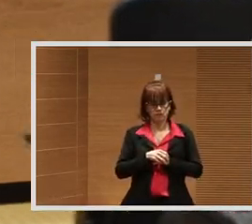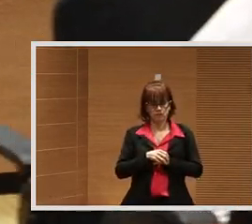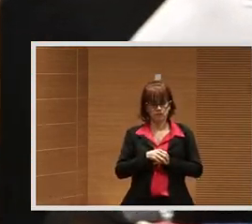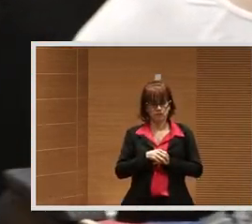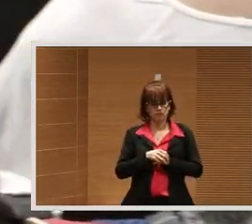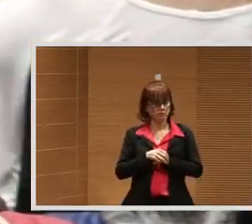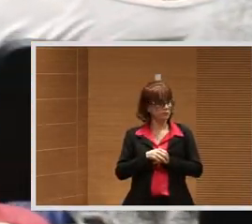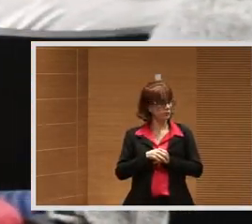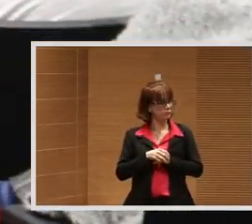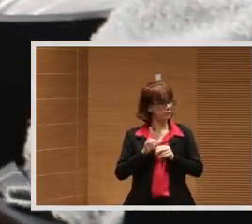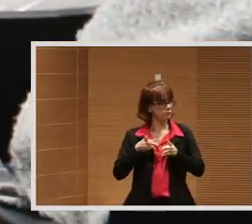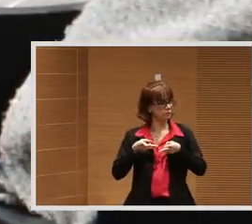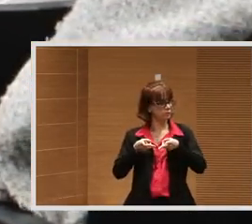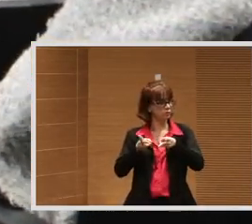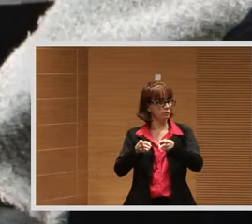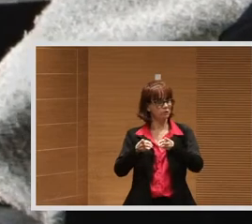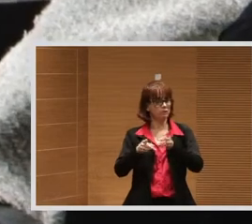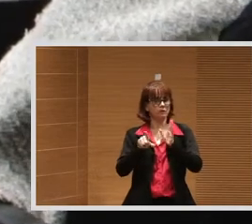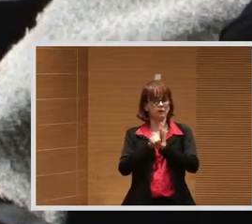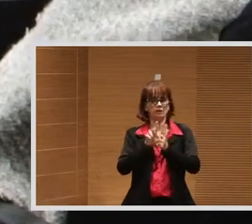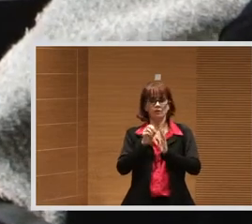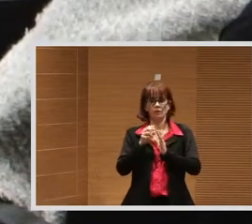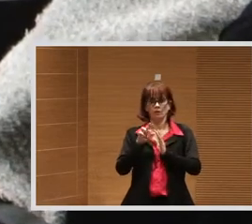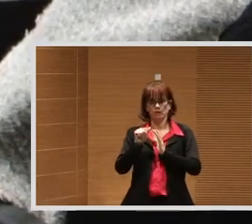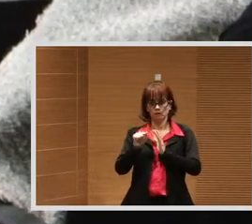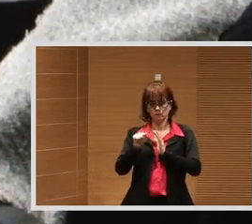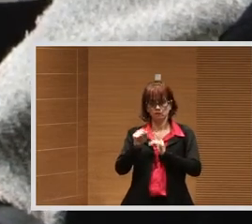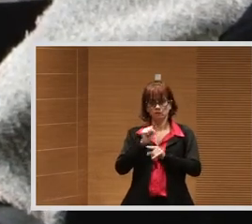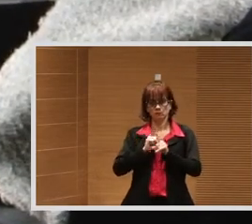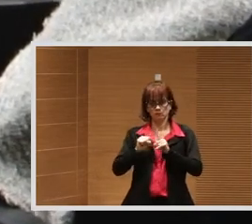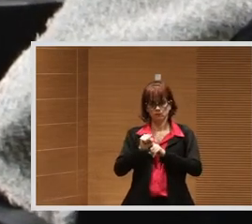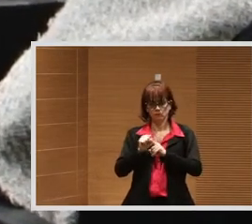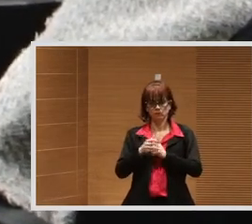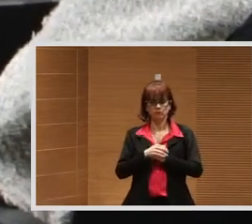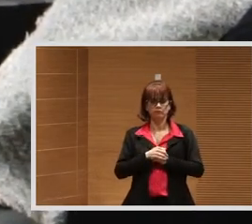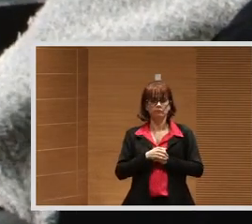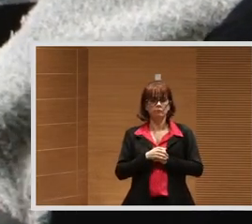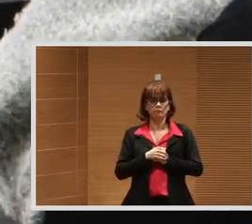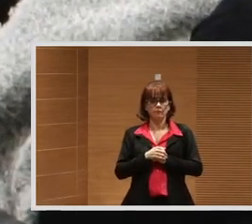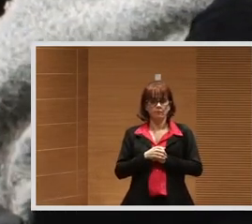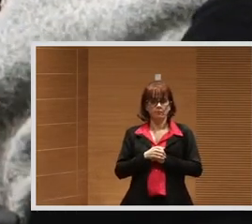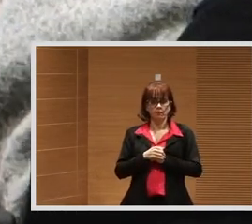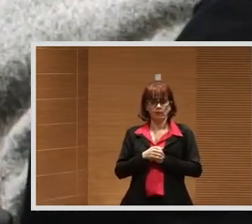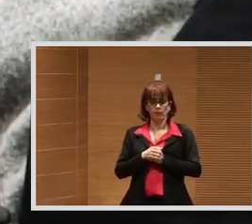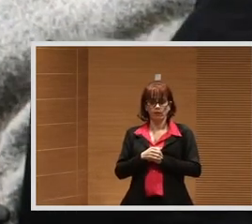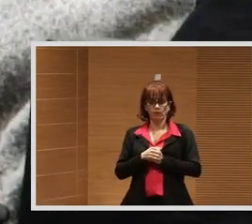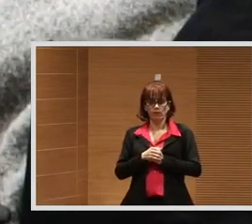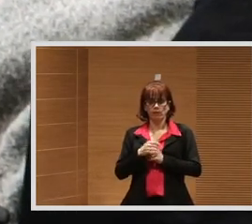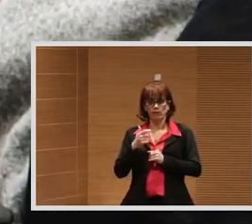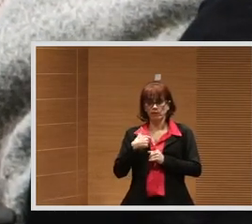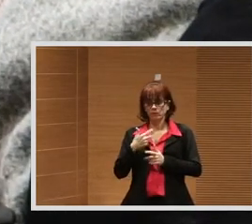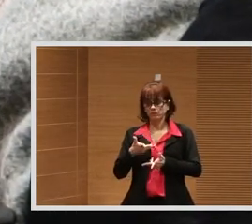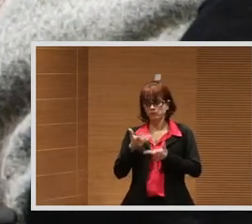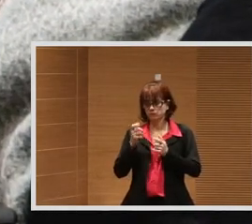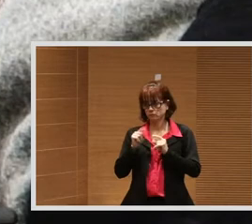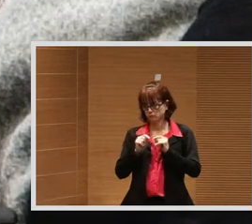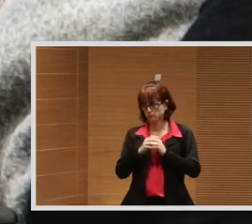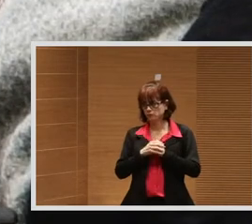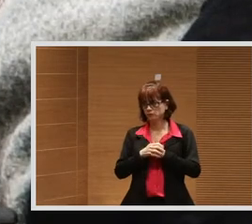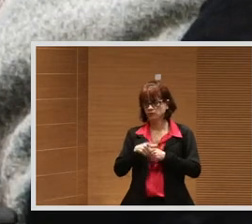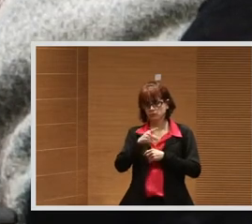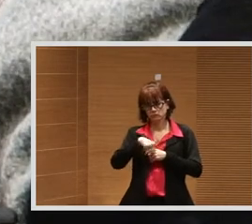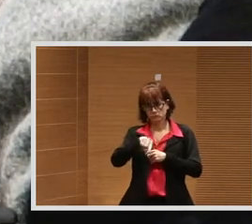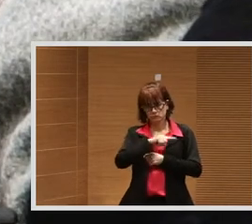um benefício, o braço assistencial da Previdência. E o que eu tenho percebido, né, sendo bastante